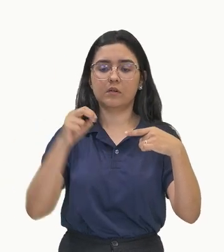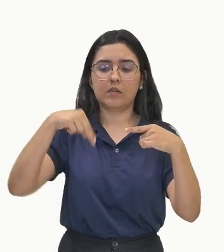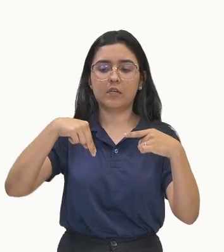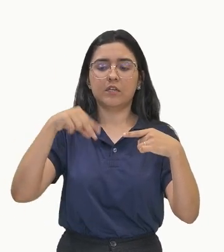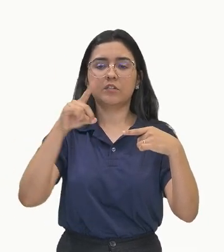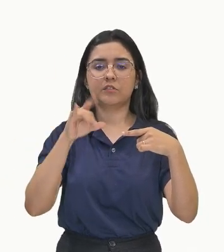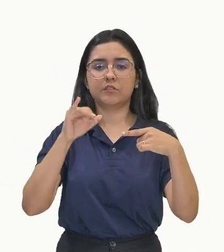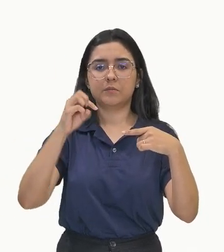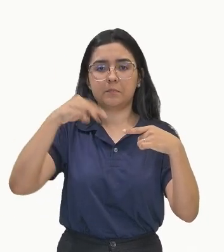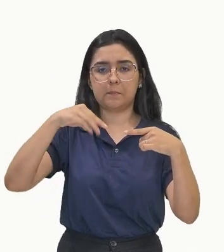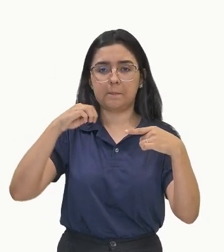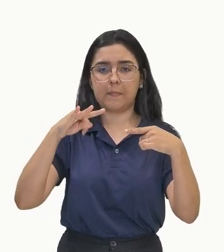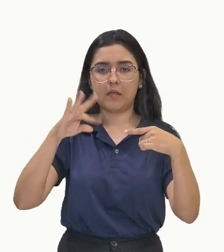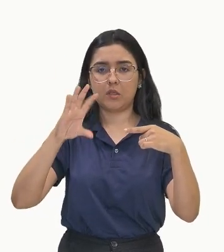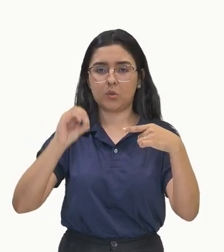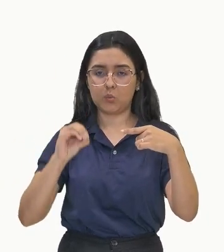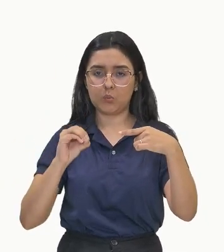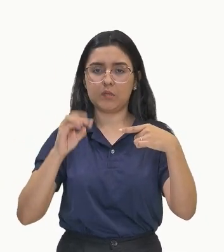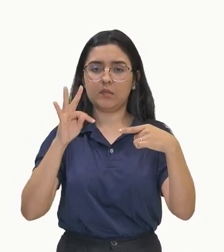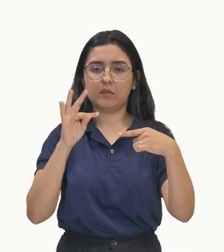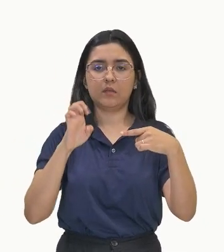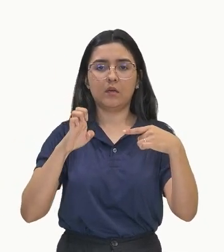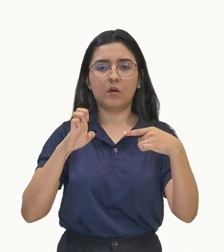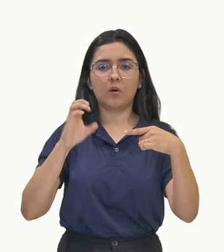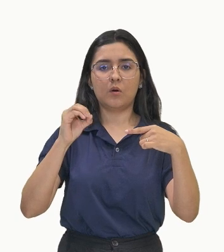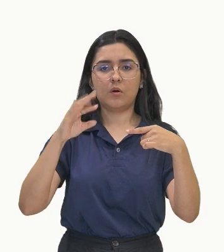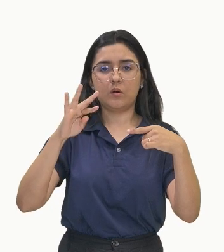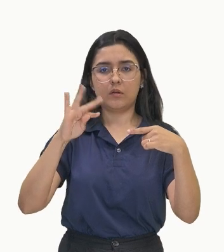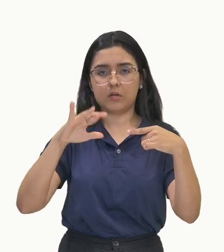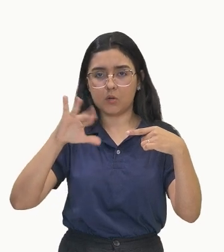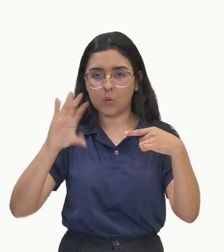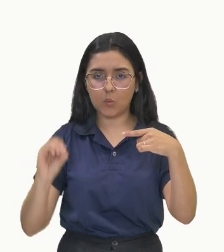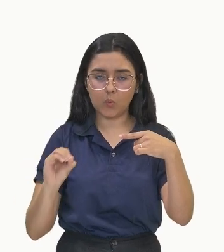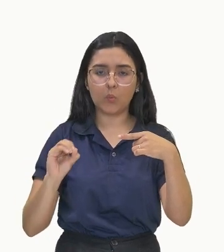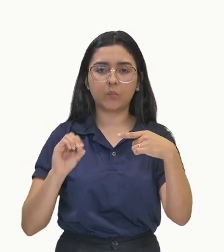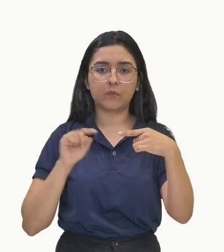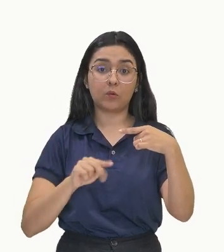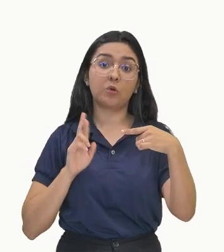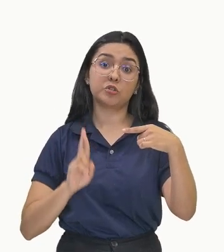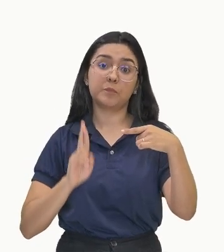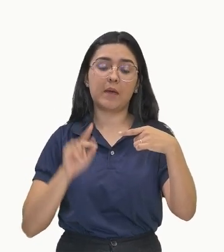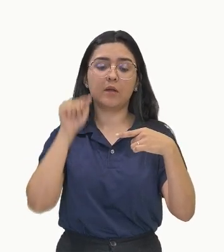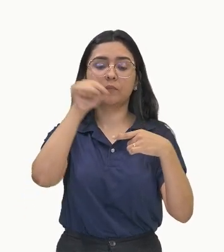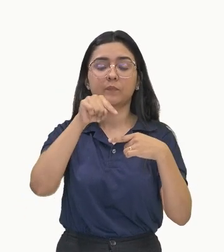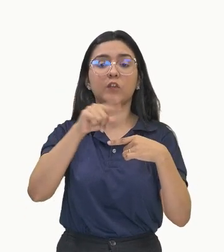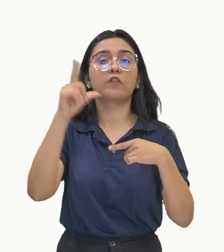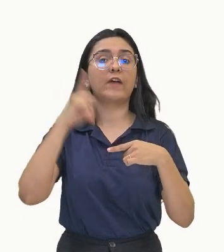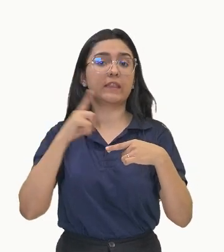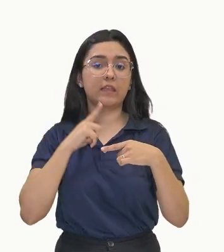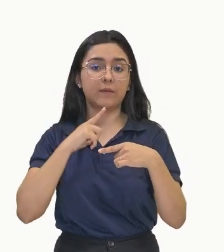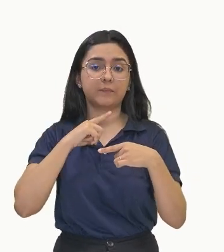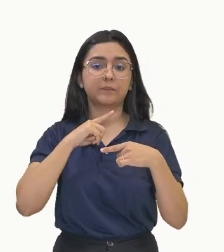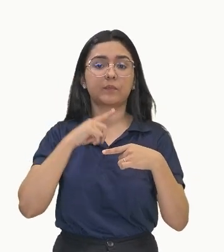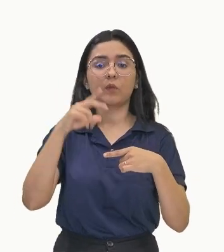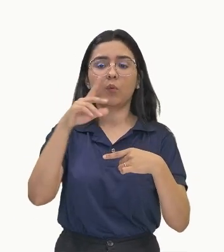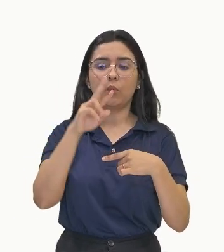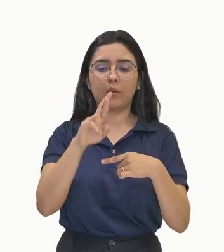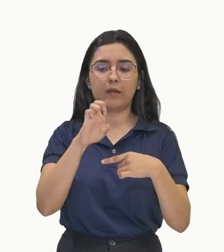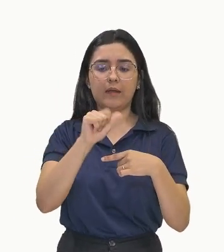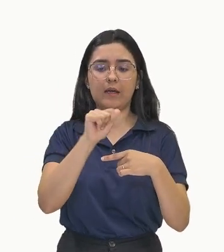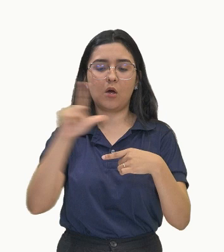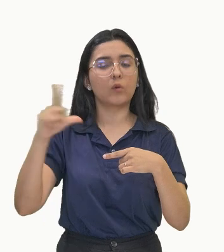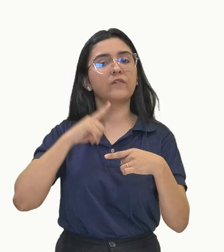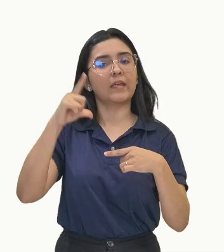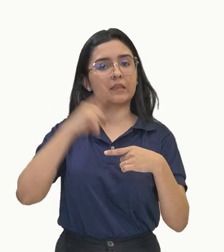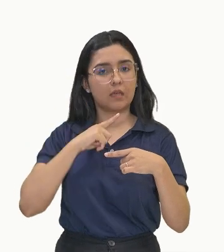espero. Rendimento real é o que eu vou ter, tá? Então, dessa